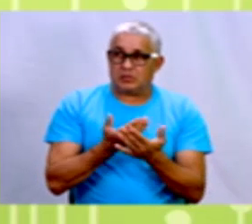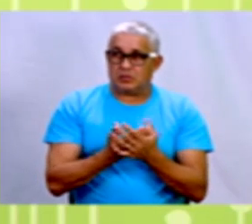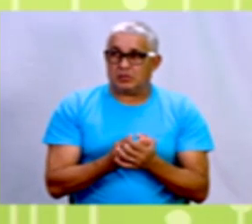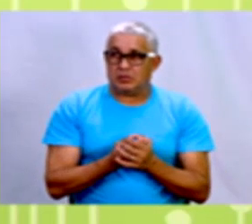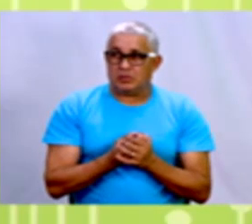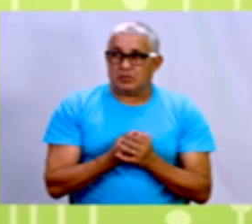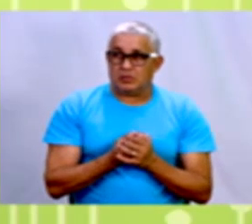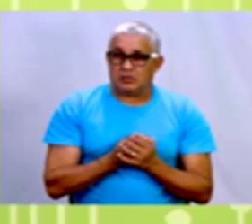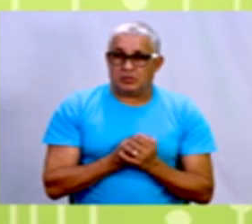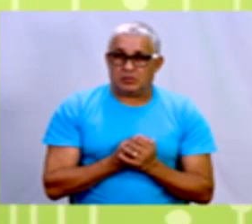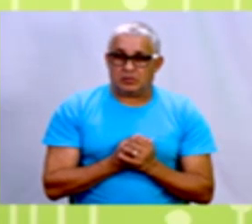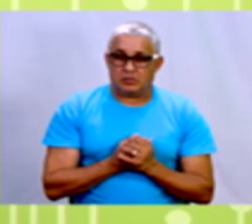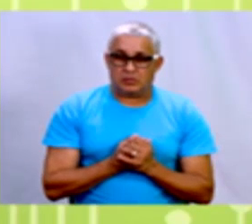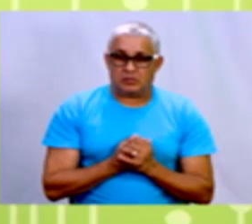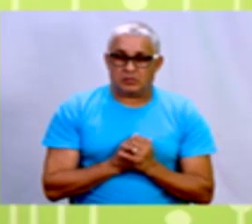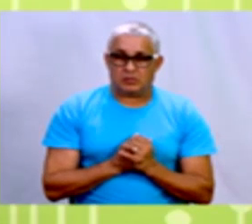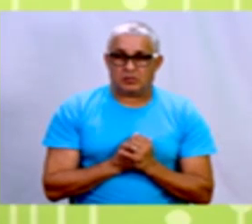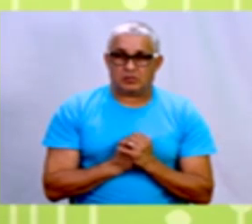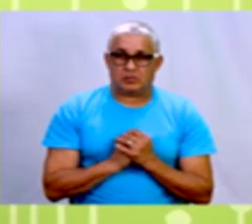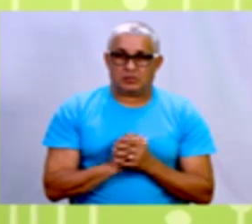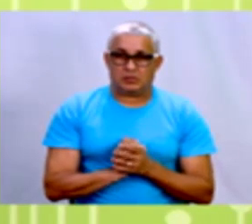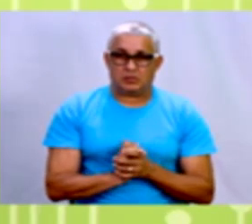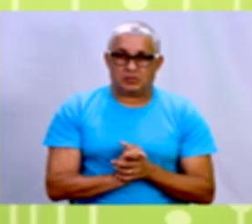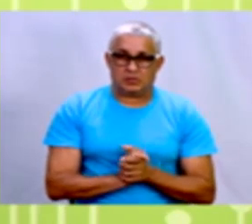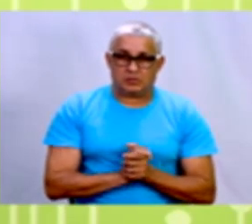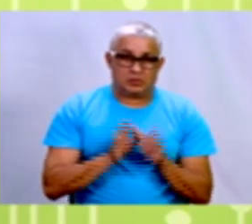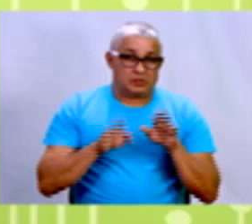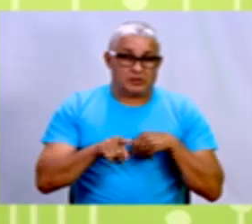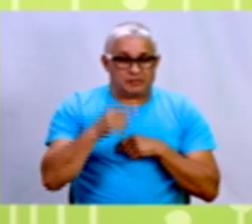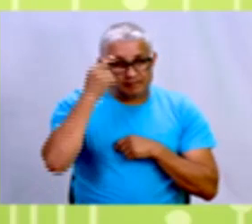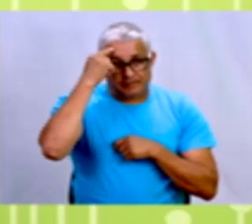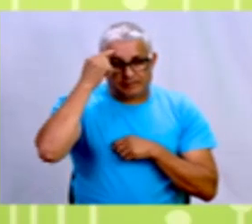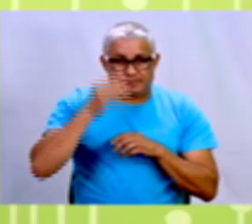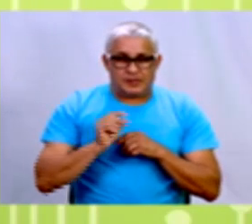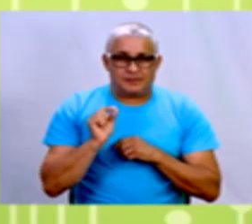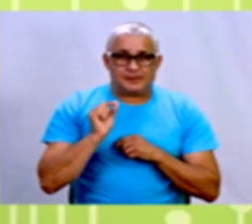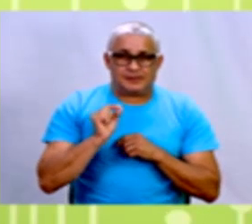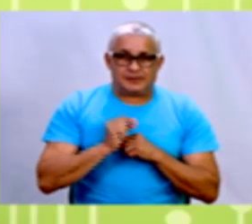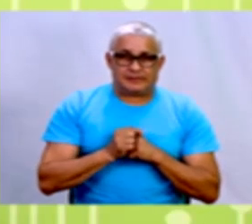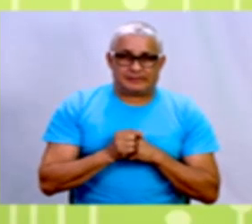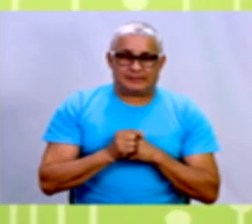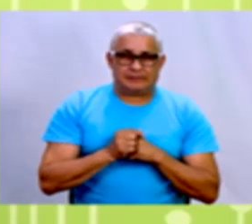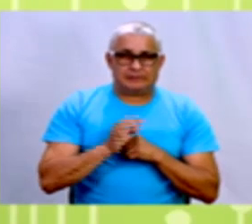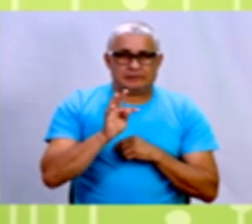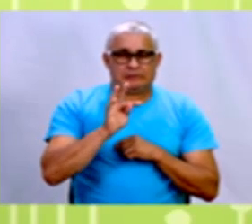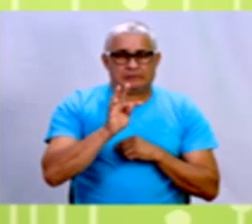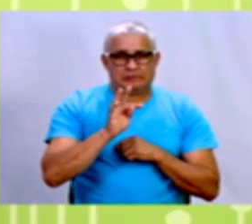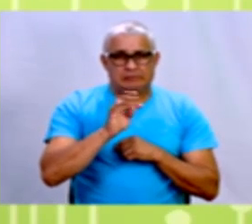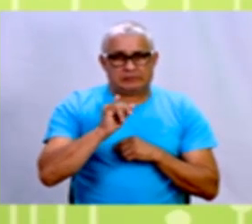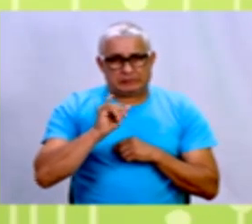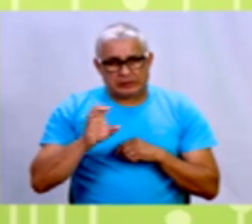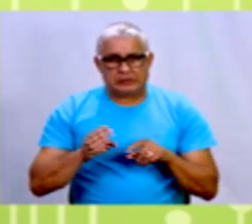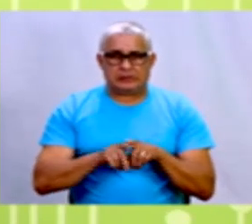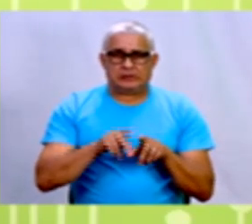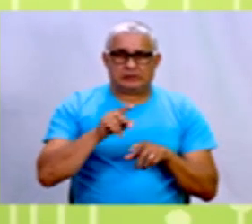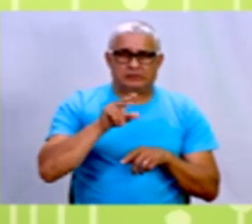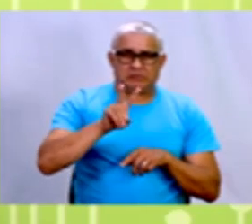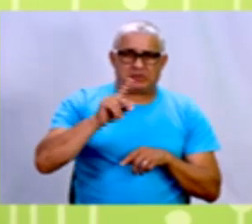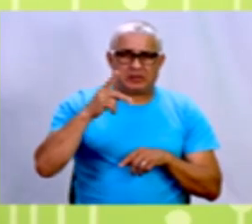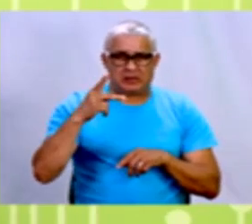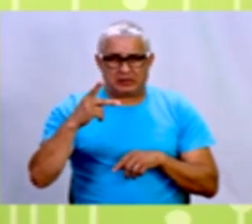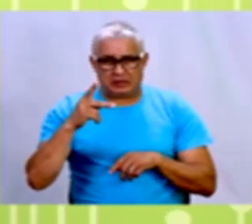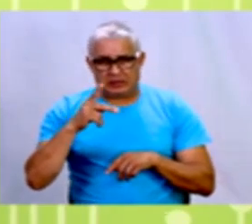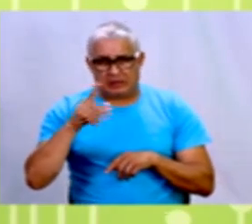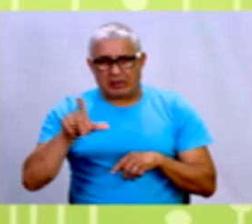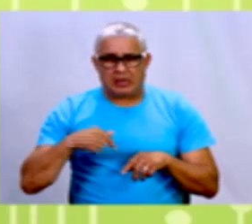A gente vai passar, às vezes vocês pensando assim, mas o que é esse tal desse TIR, né? O que é essa VPL que eu não sei?